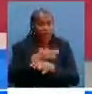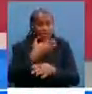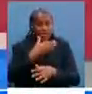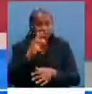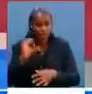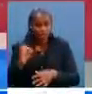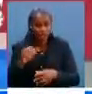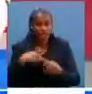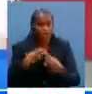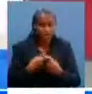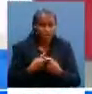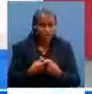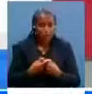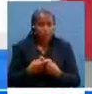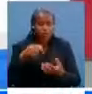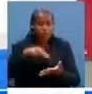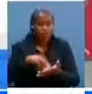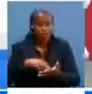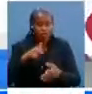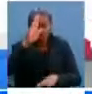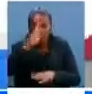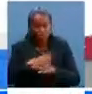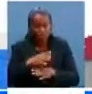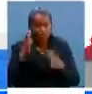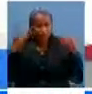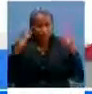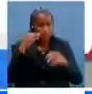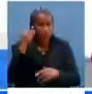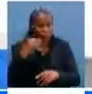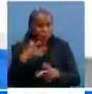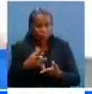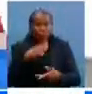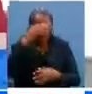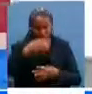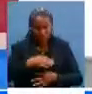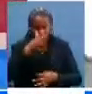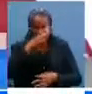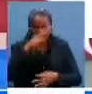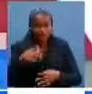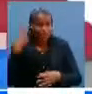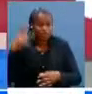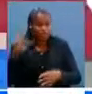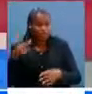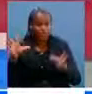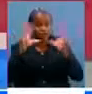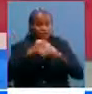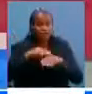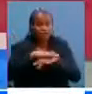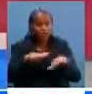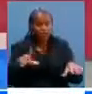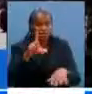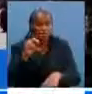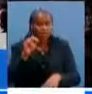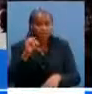mindelo um evento aplaudido pelos jovens e pela organização que acreditam que a atividade do tipo valorizam cada vez mais pra ideológica